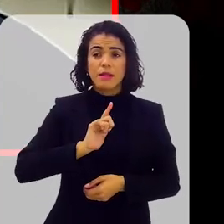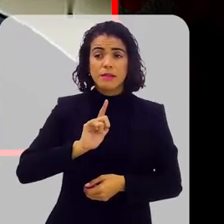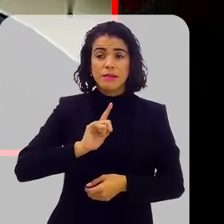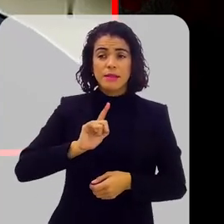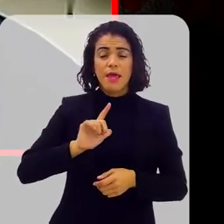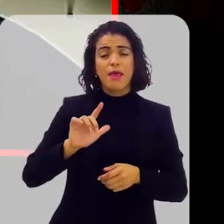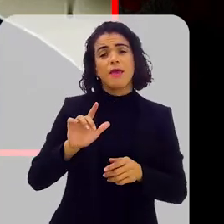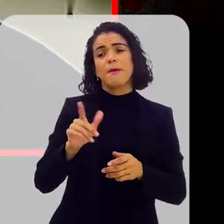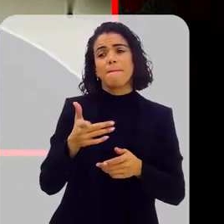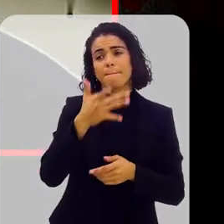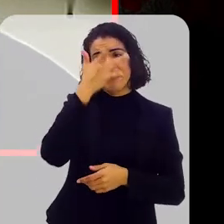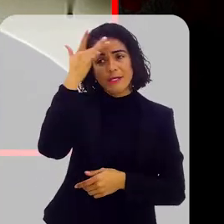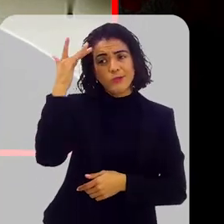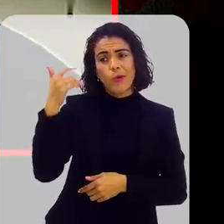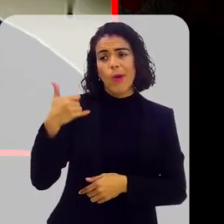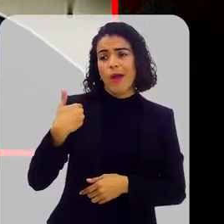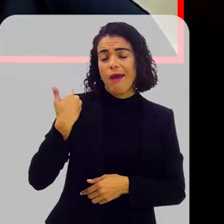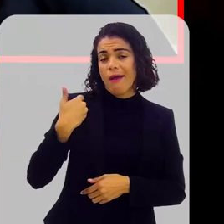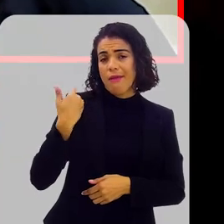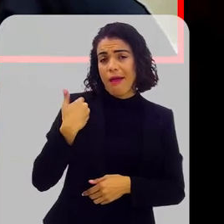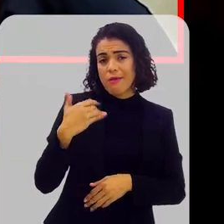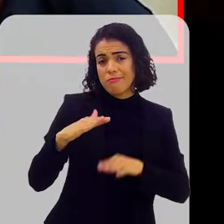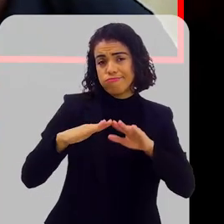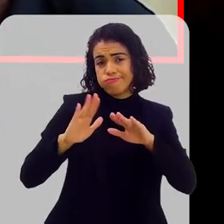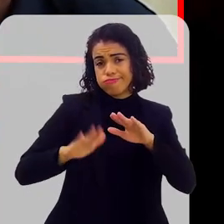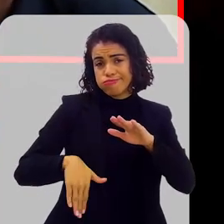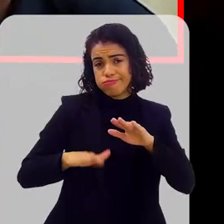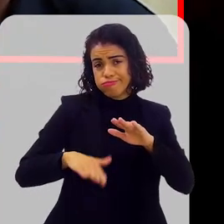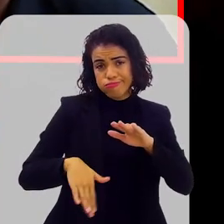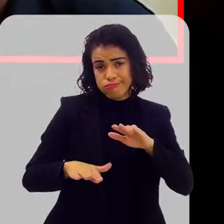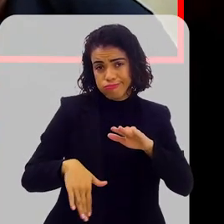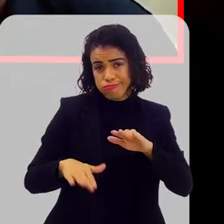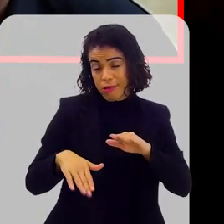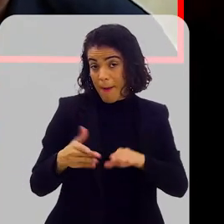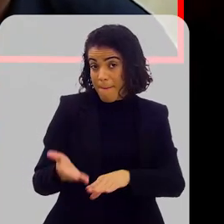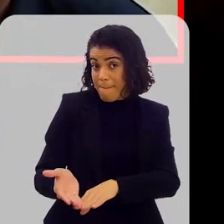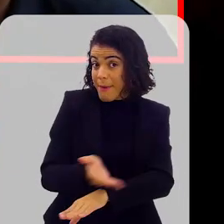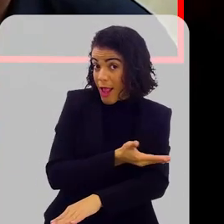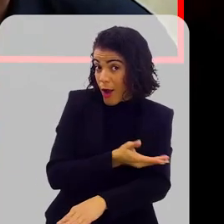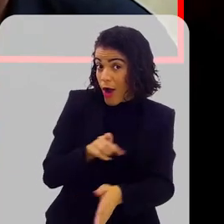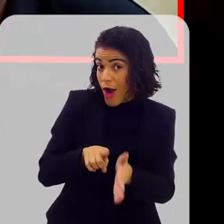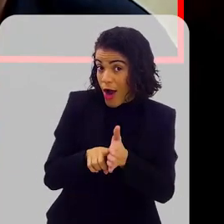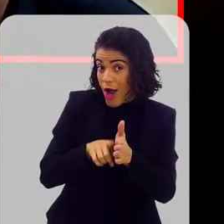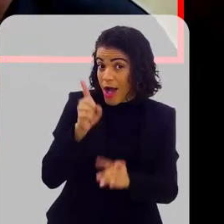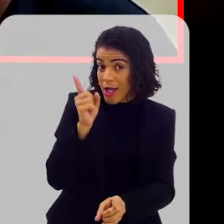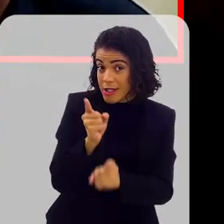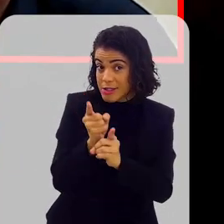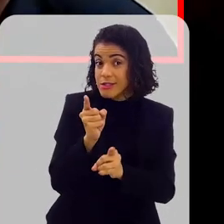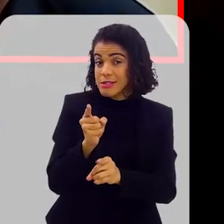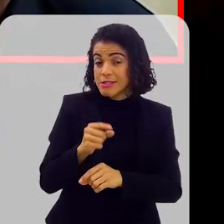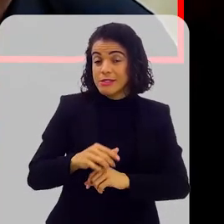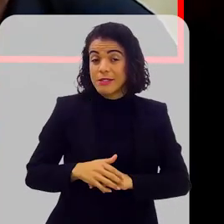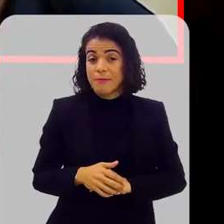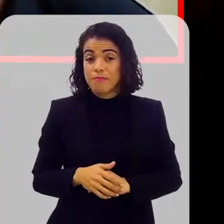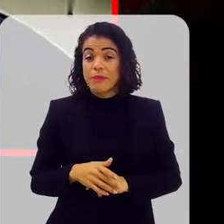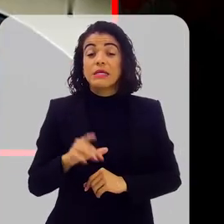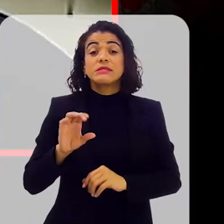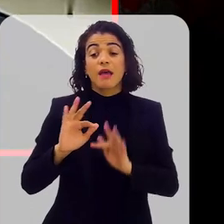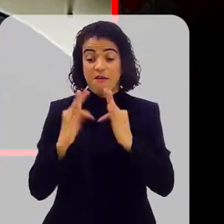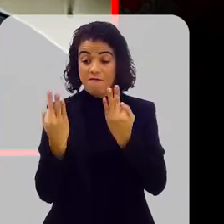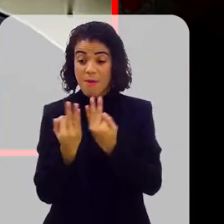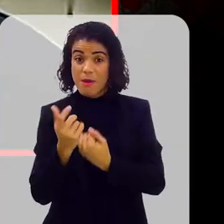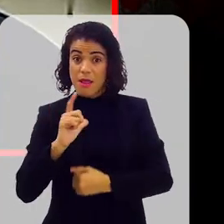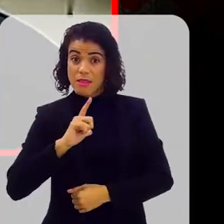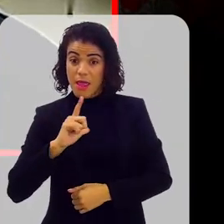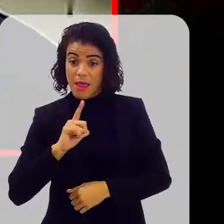se você tem, por exemplo, um parente com 40 anos de idade com diagnóstico de câncer colorretal, diagnóstico precoce, parente de primeiro grau,